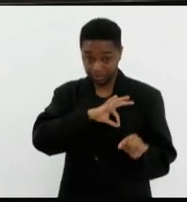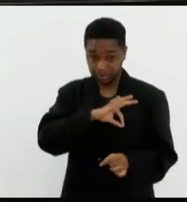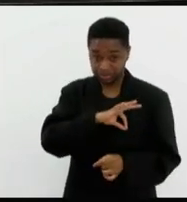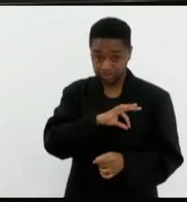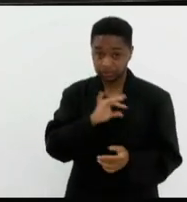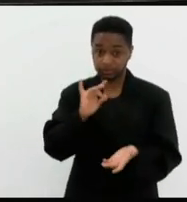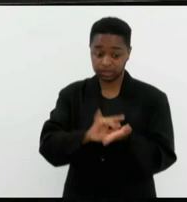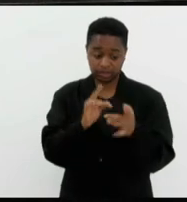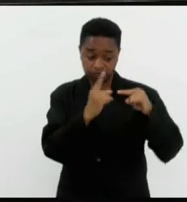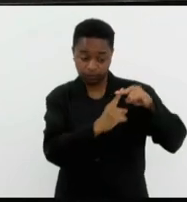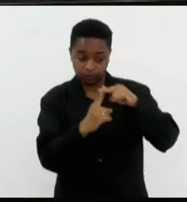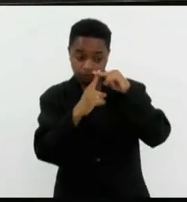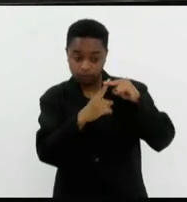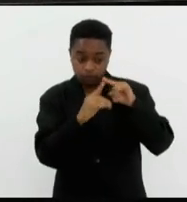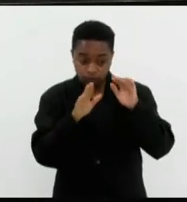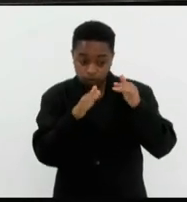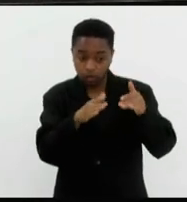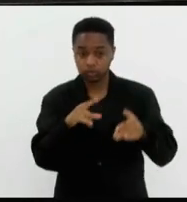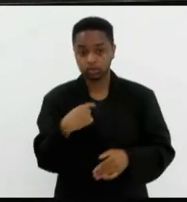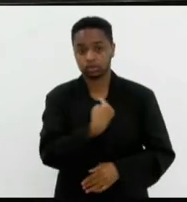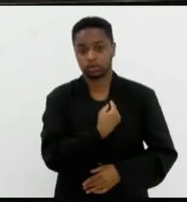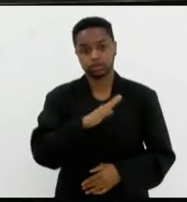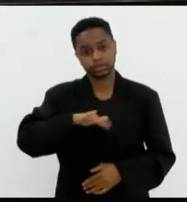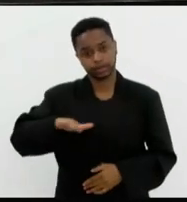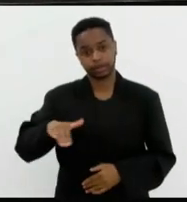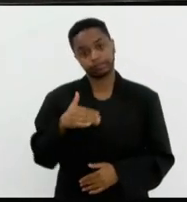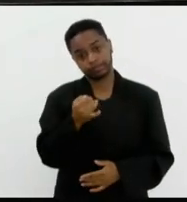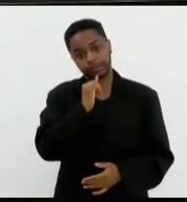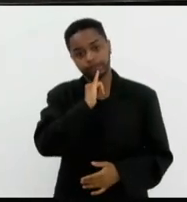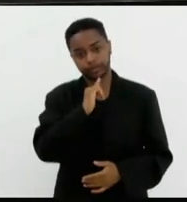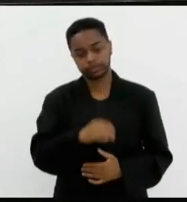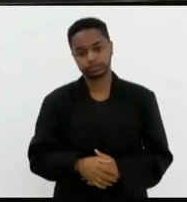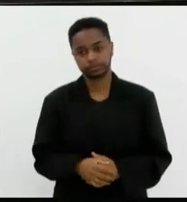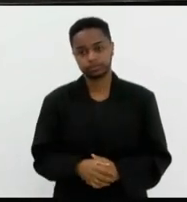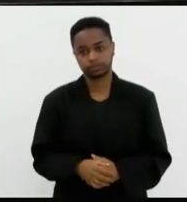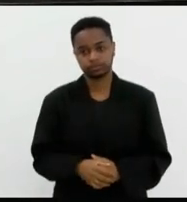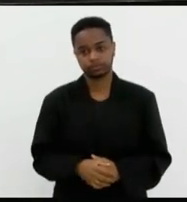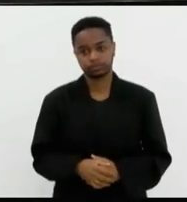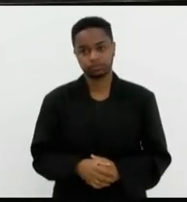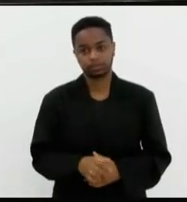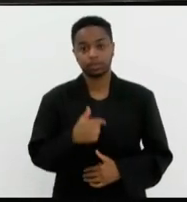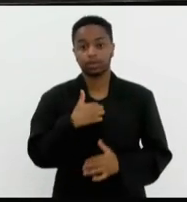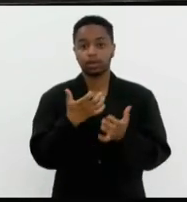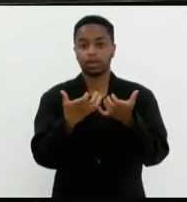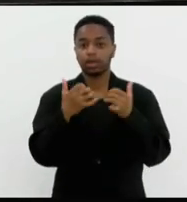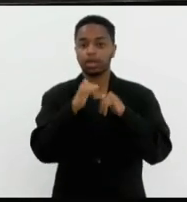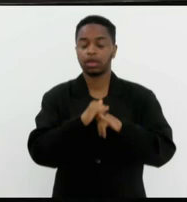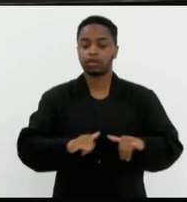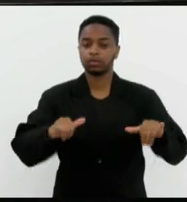mira os nossos, infelizmente. Quero dizer